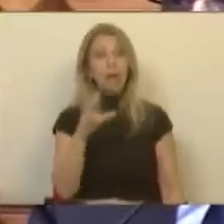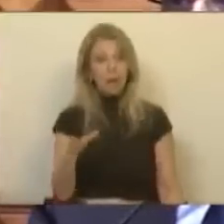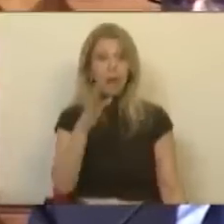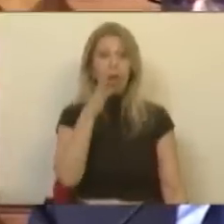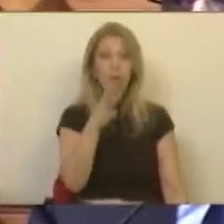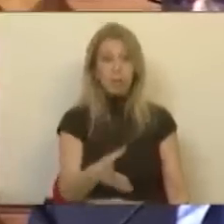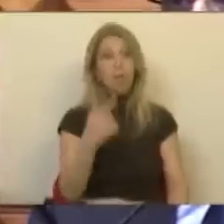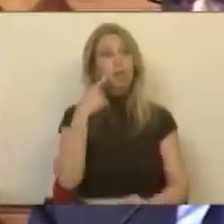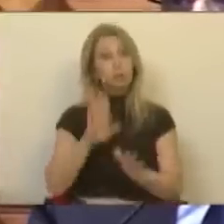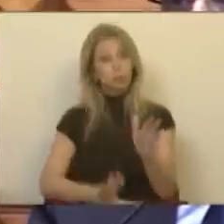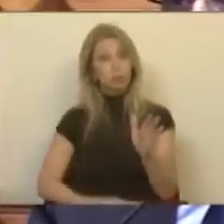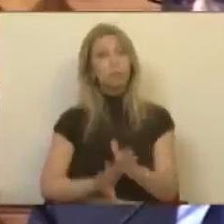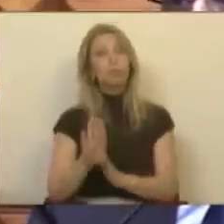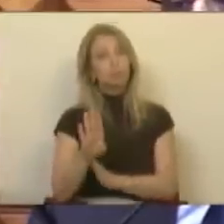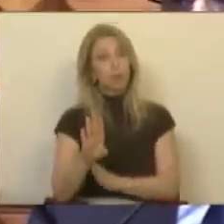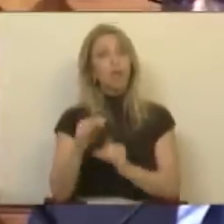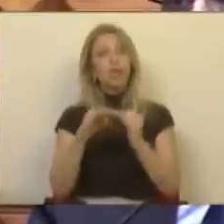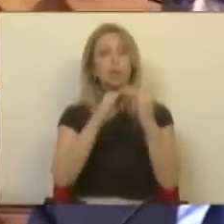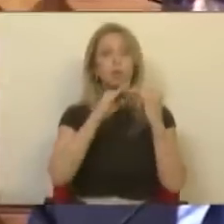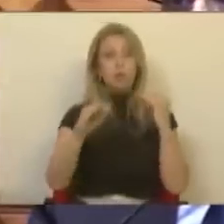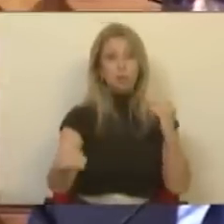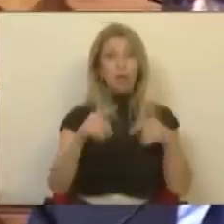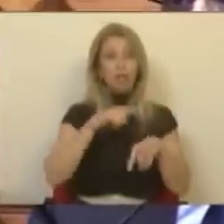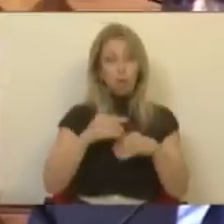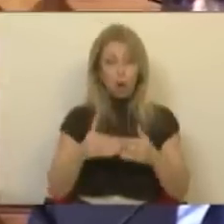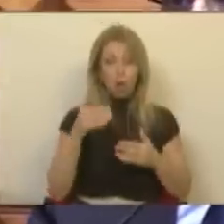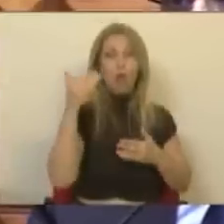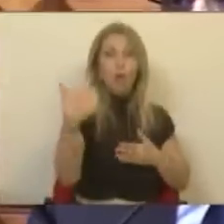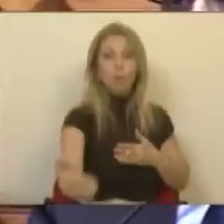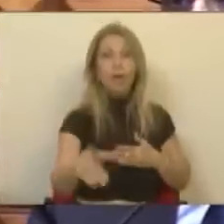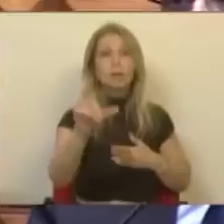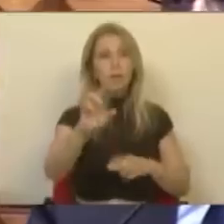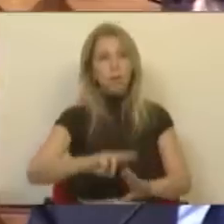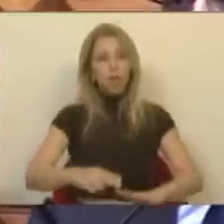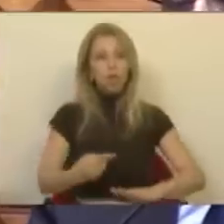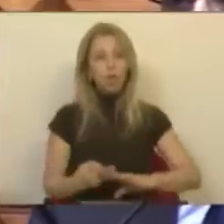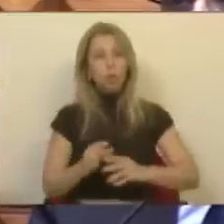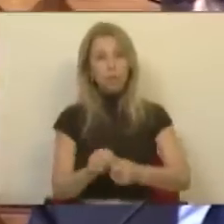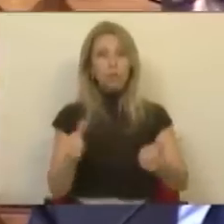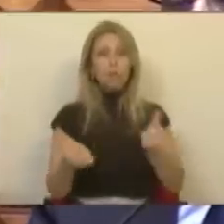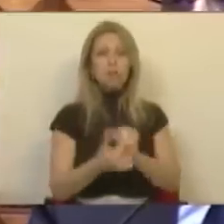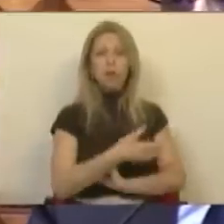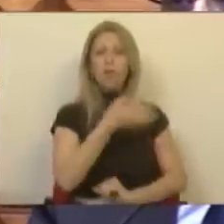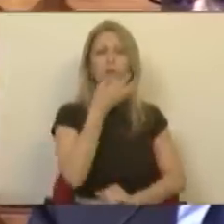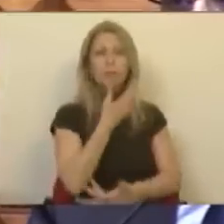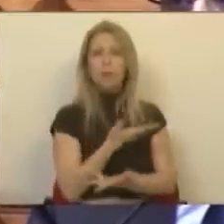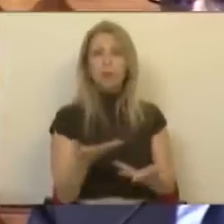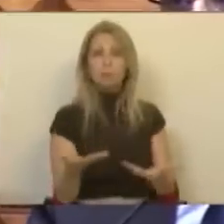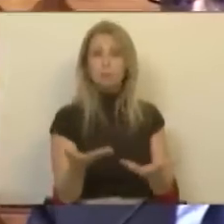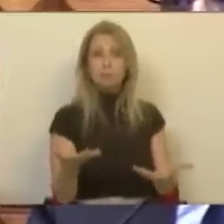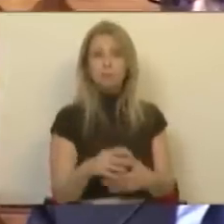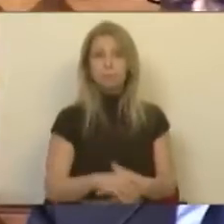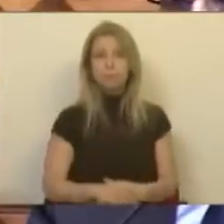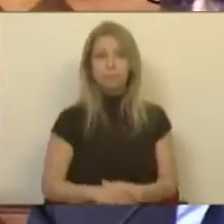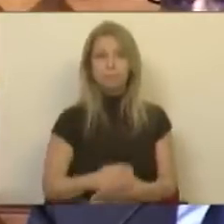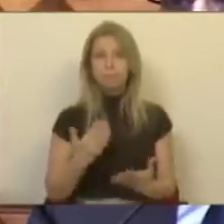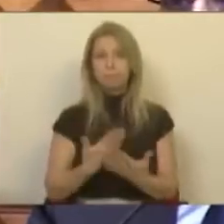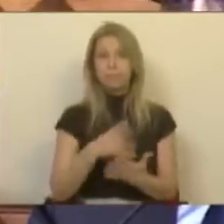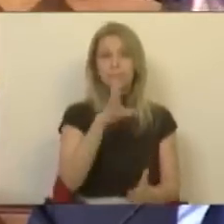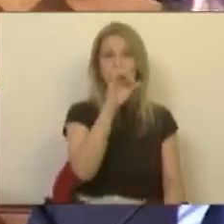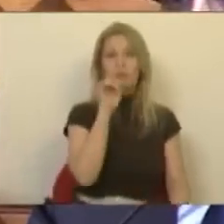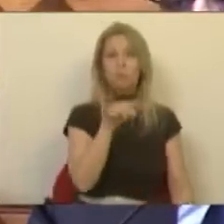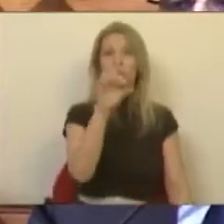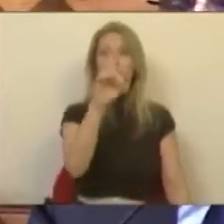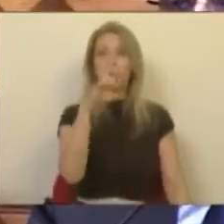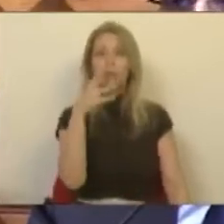de longo prazo para responder também aos desafios da dupla transição estamos a falar de colocar 16.6